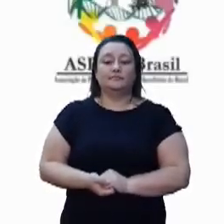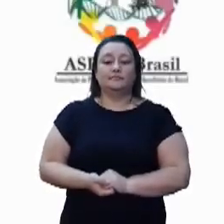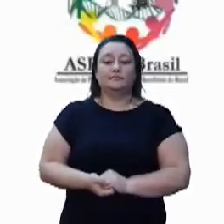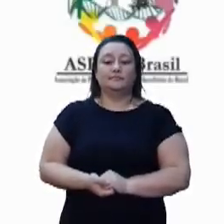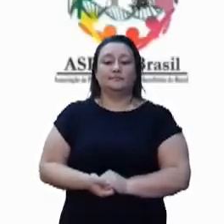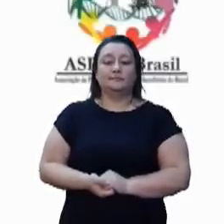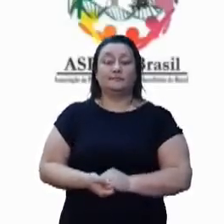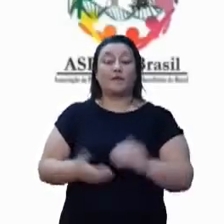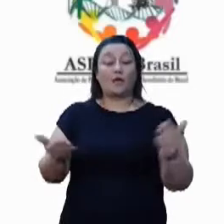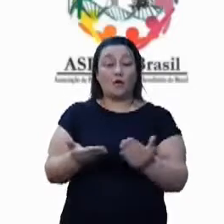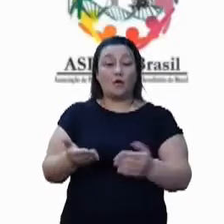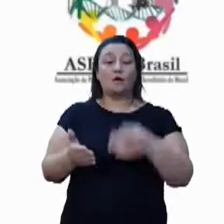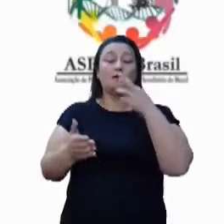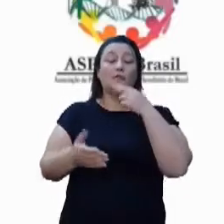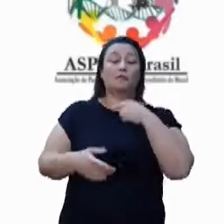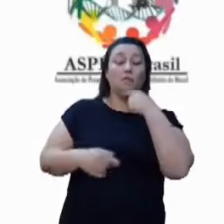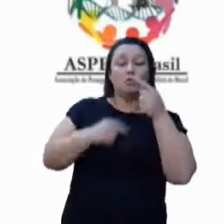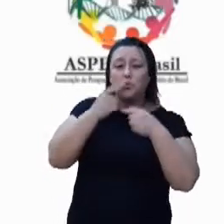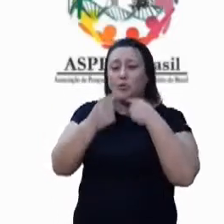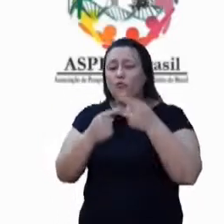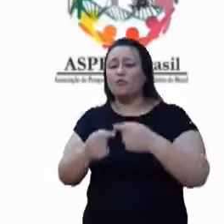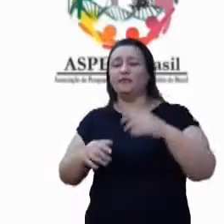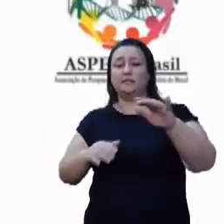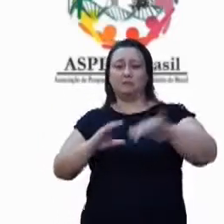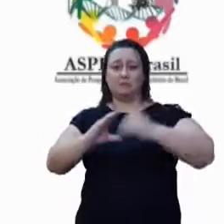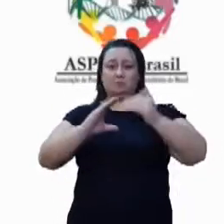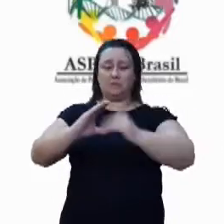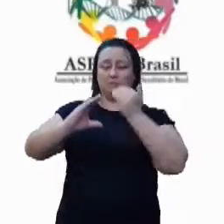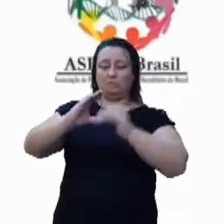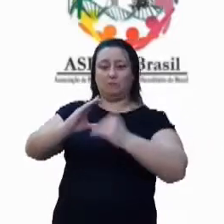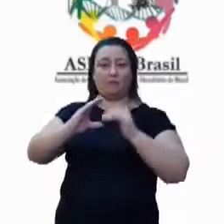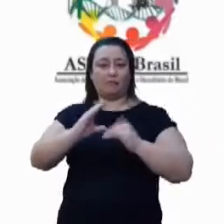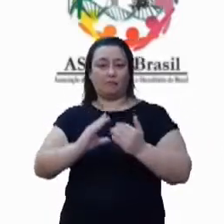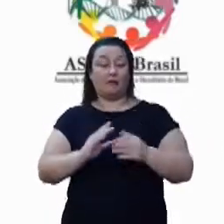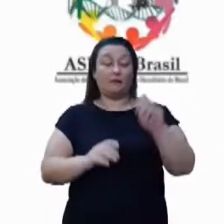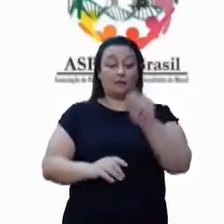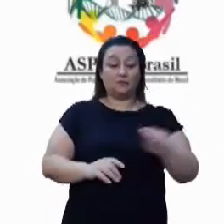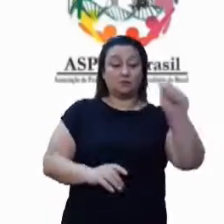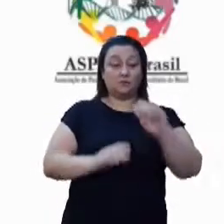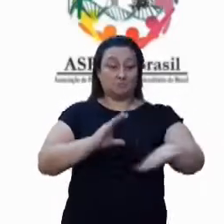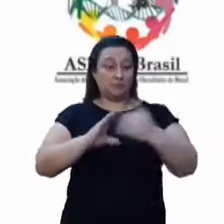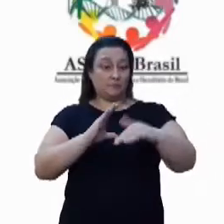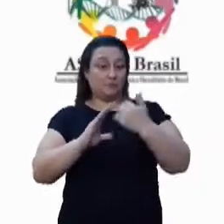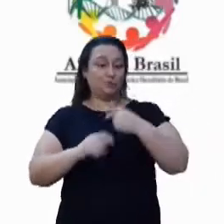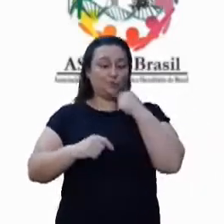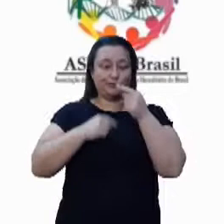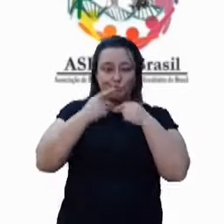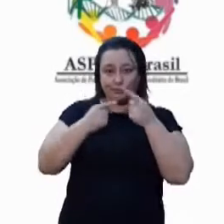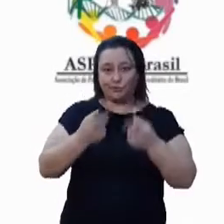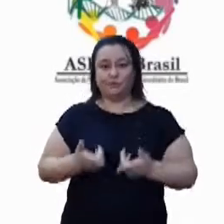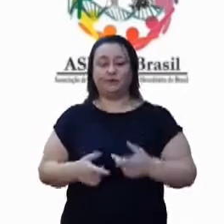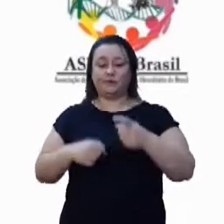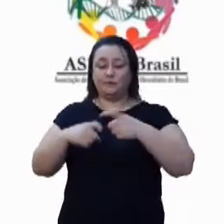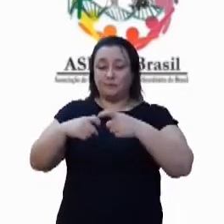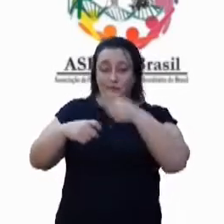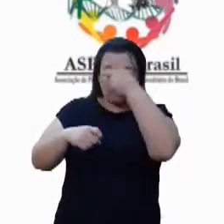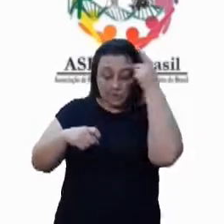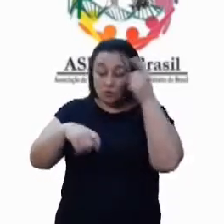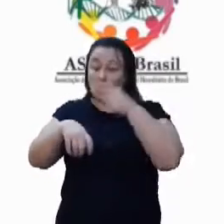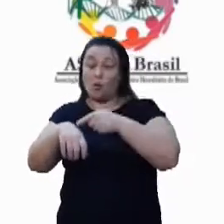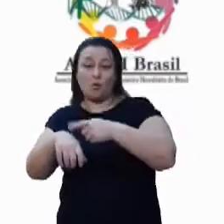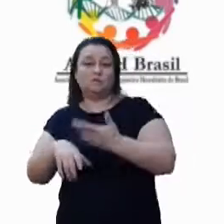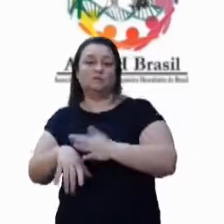Aqui agora eu vou responder algumas dúvidas que foram enviadas, tá? Que a associação encaminhou, dúvidas de pacientes, colaboradores,